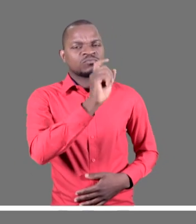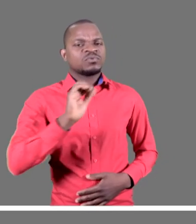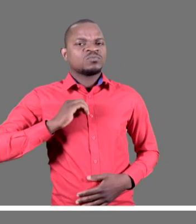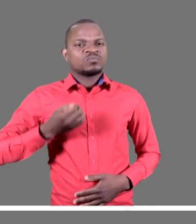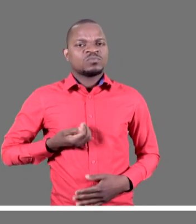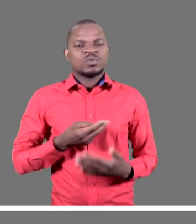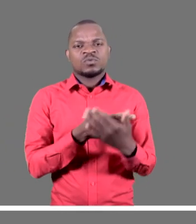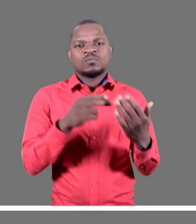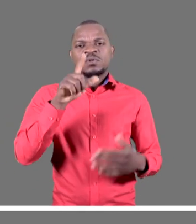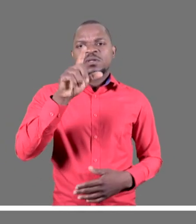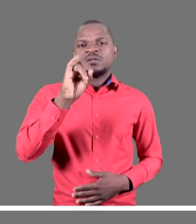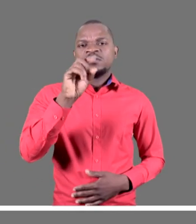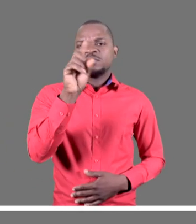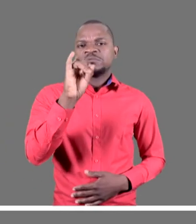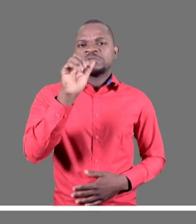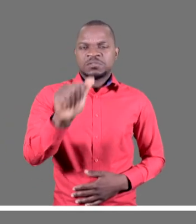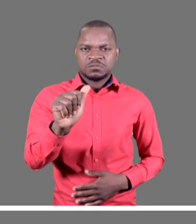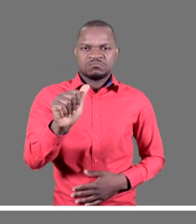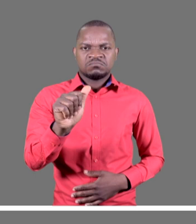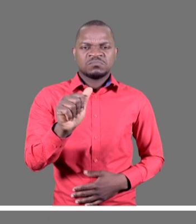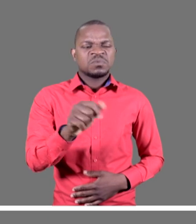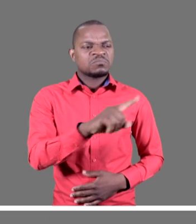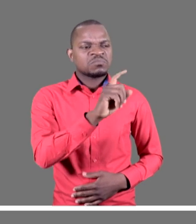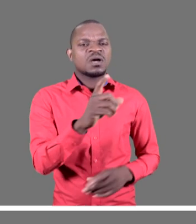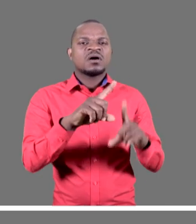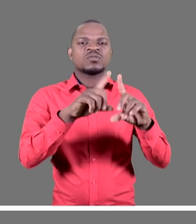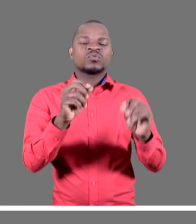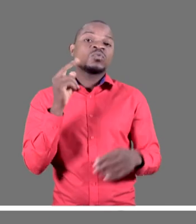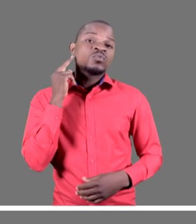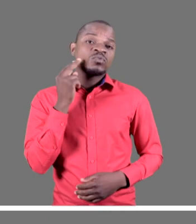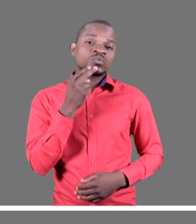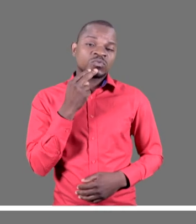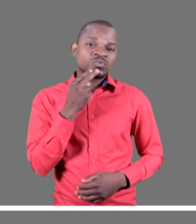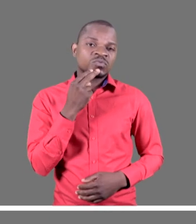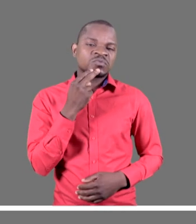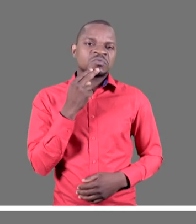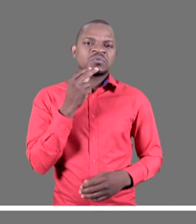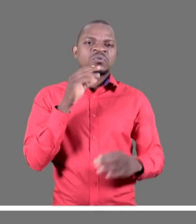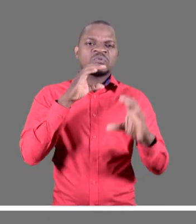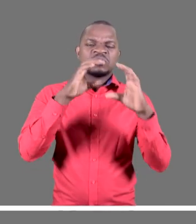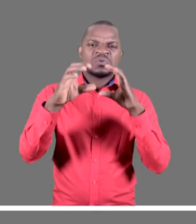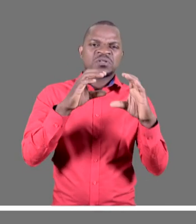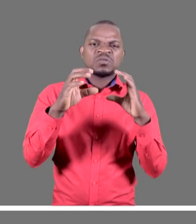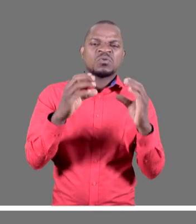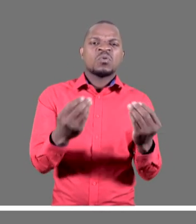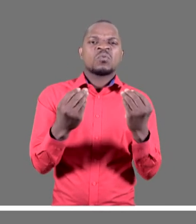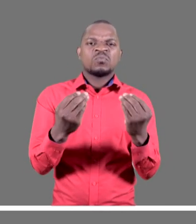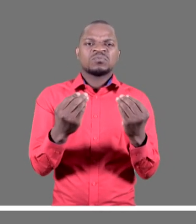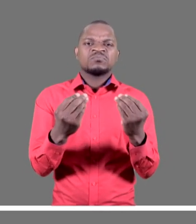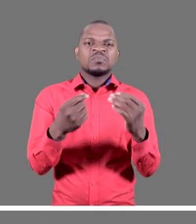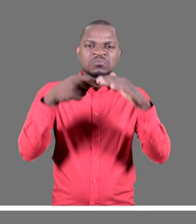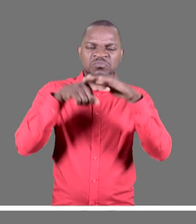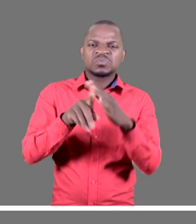entre surdos e ouvintes, sobretudo quando os surdos buscam serviços básicos,